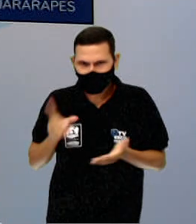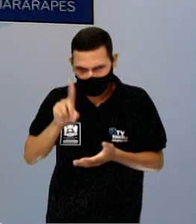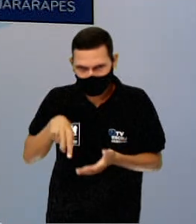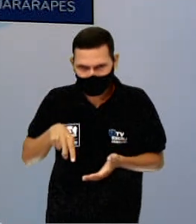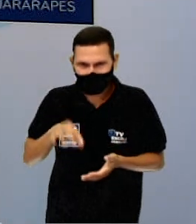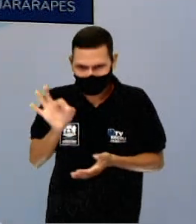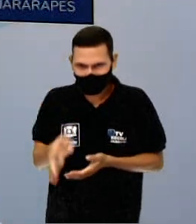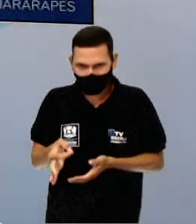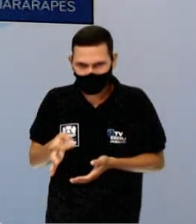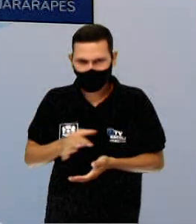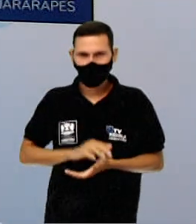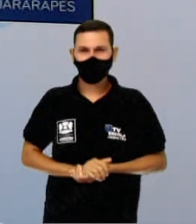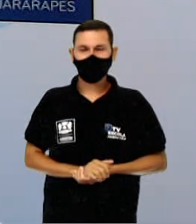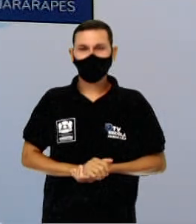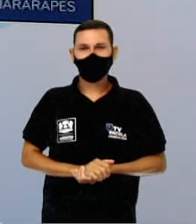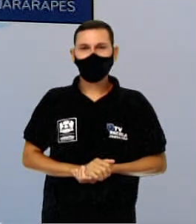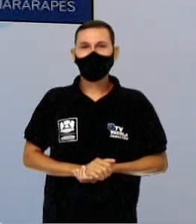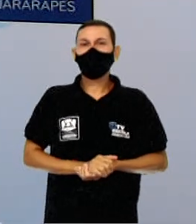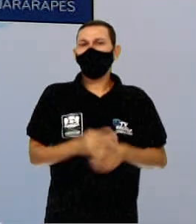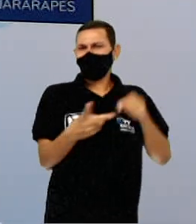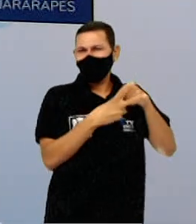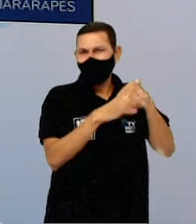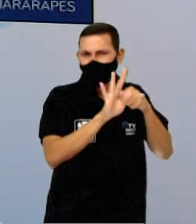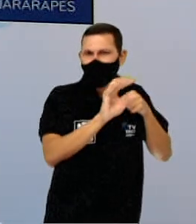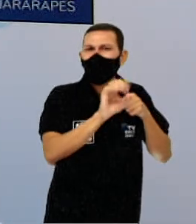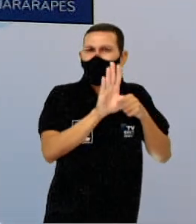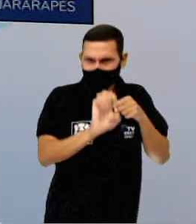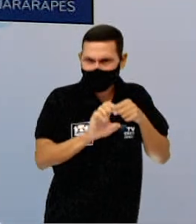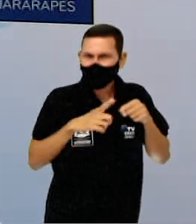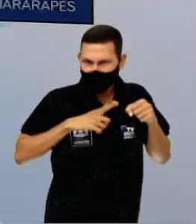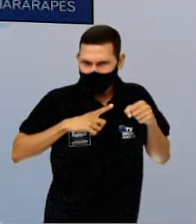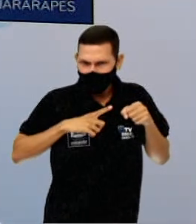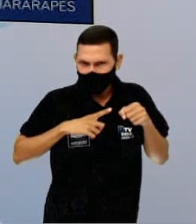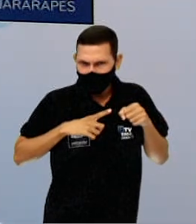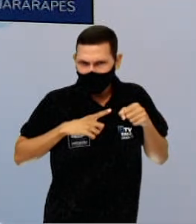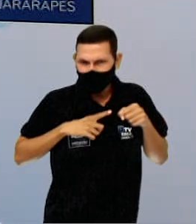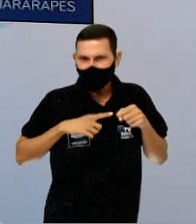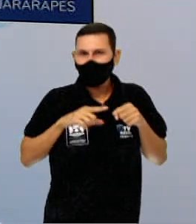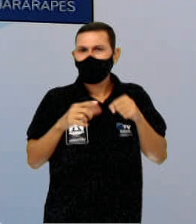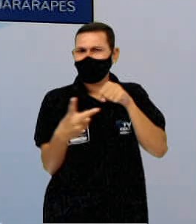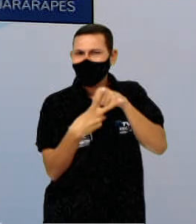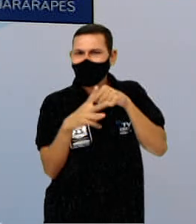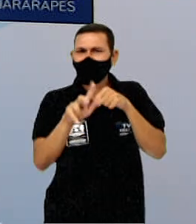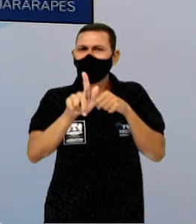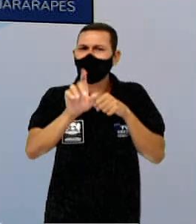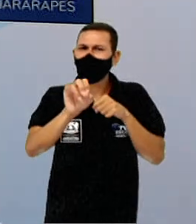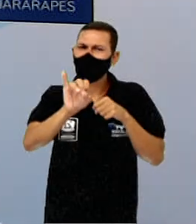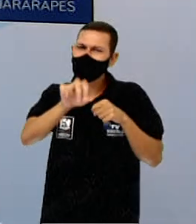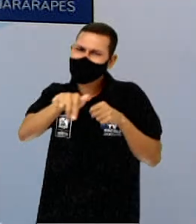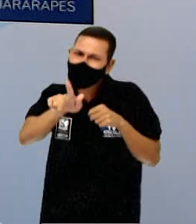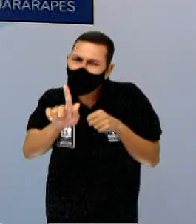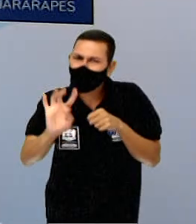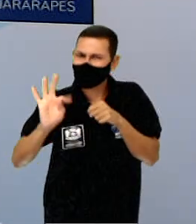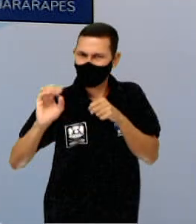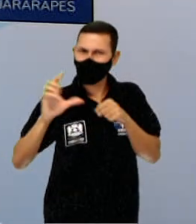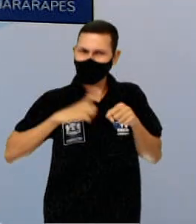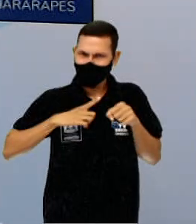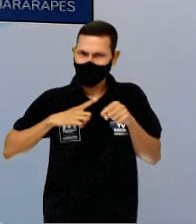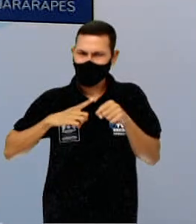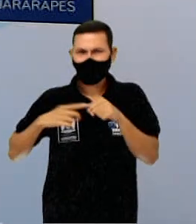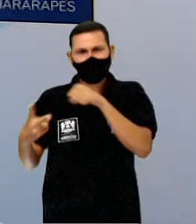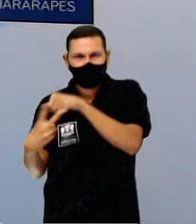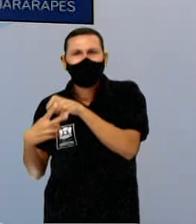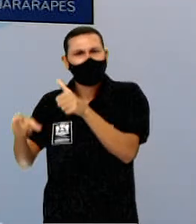vamos dá uma olhadinha tem verbo to be tem vamos subir tem igual em tio tem sim tem um verbo